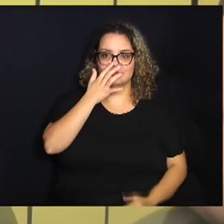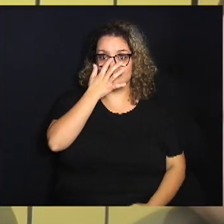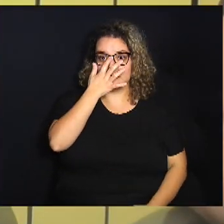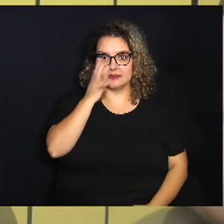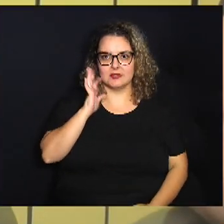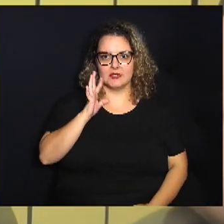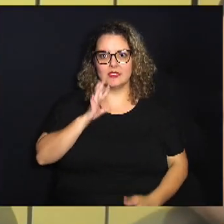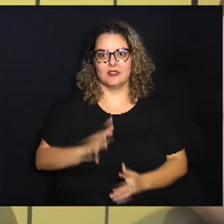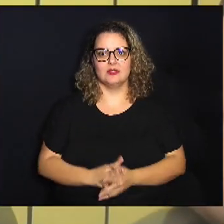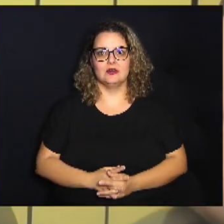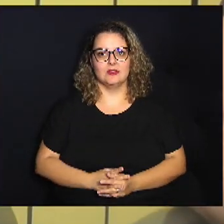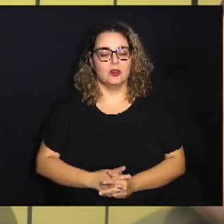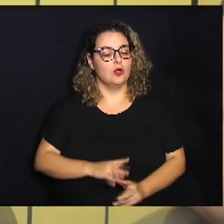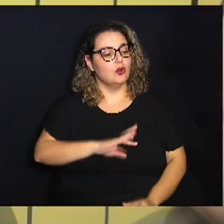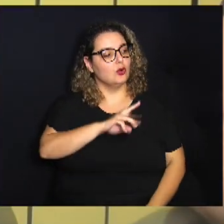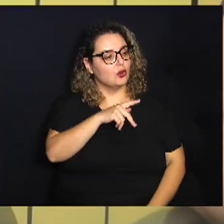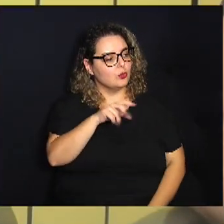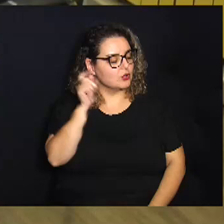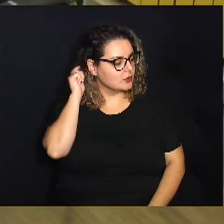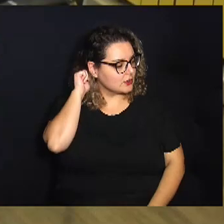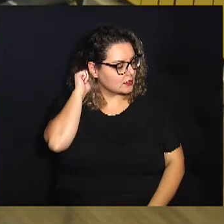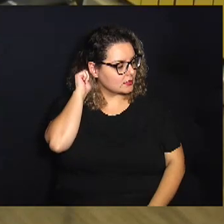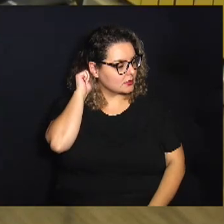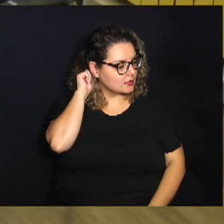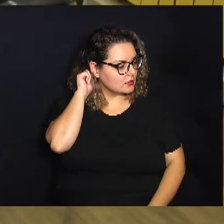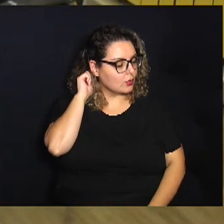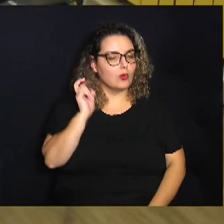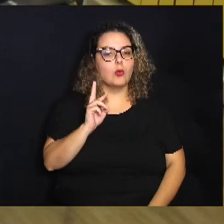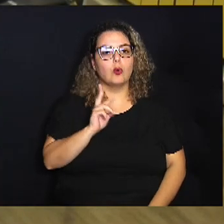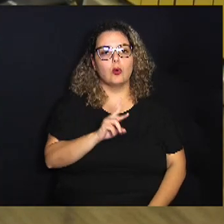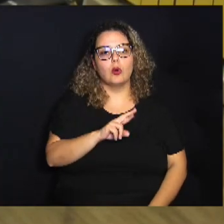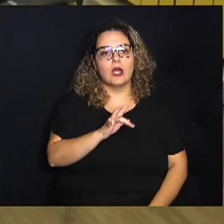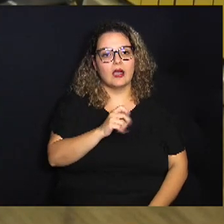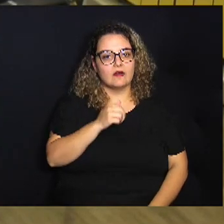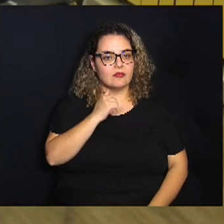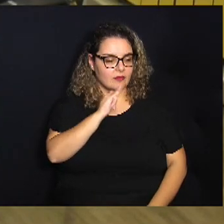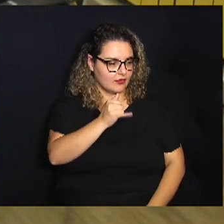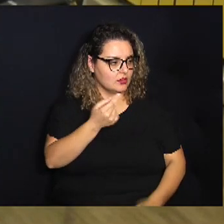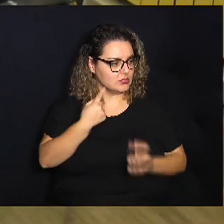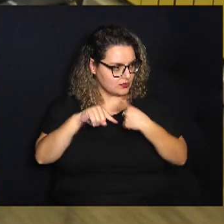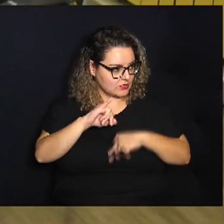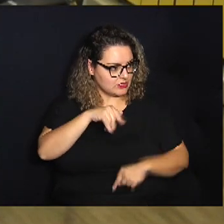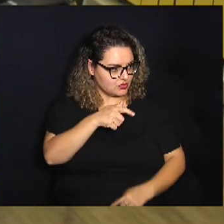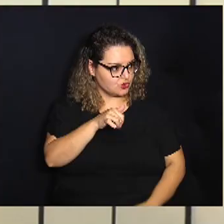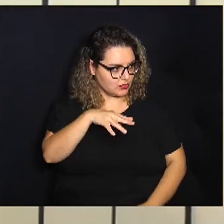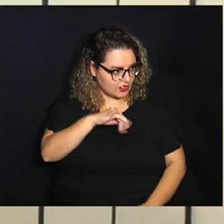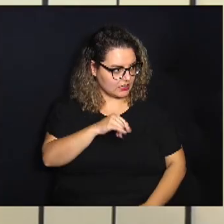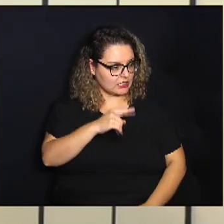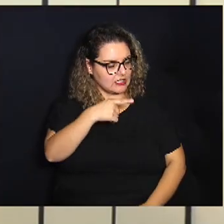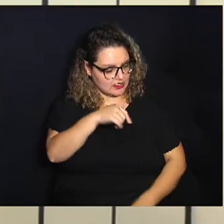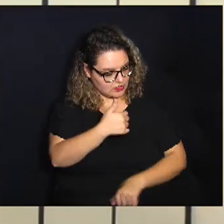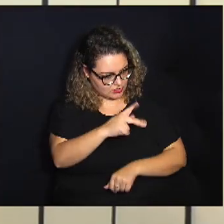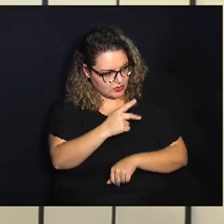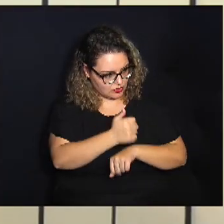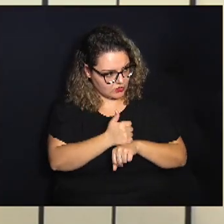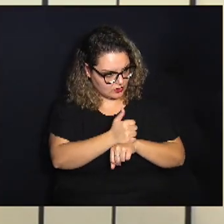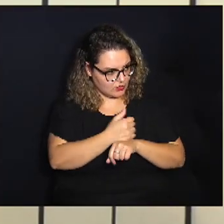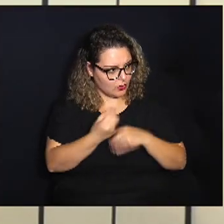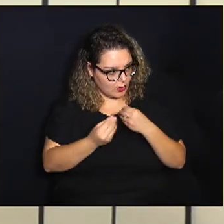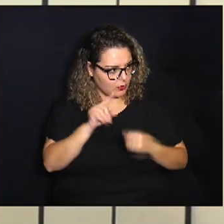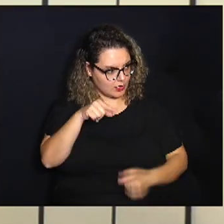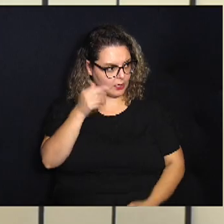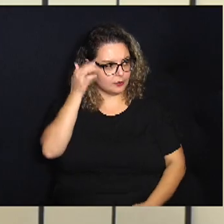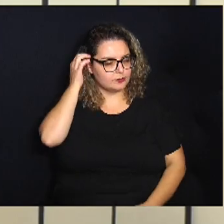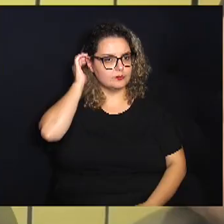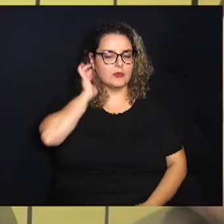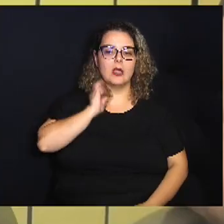E o Bruno, o Rafa citou da questão das superações do Joaquim. Você durante sua carreira teve bastante? Como que foi?